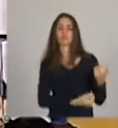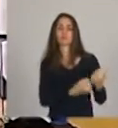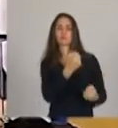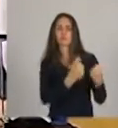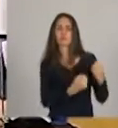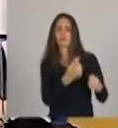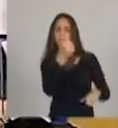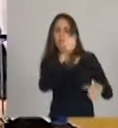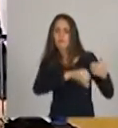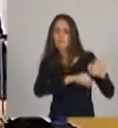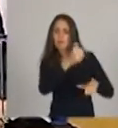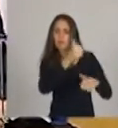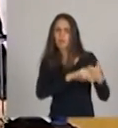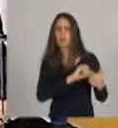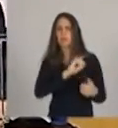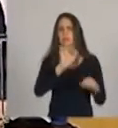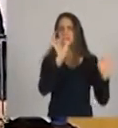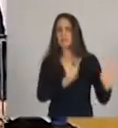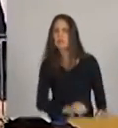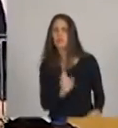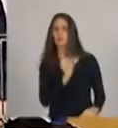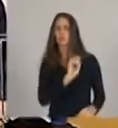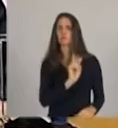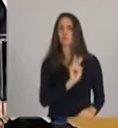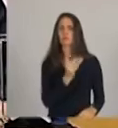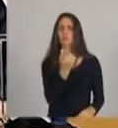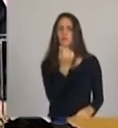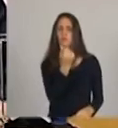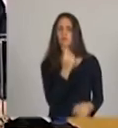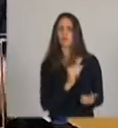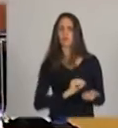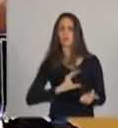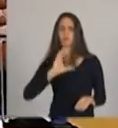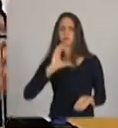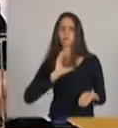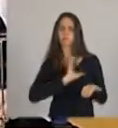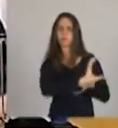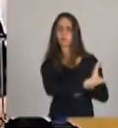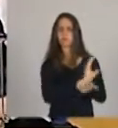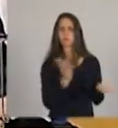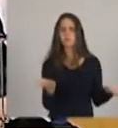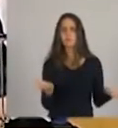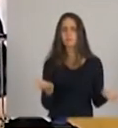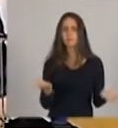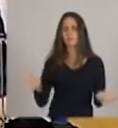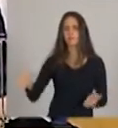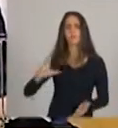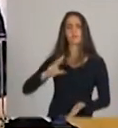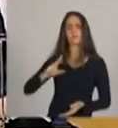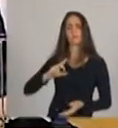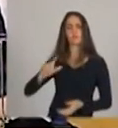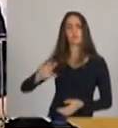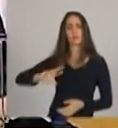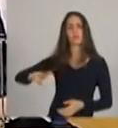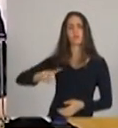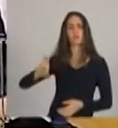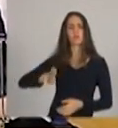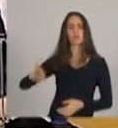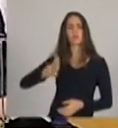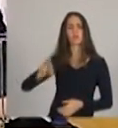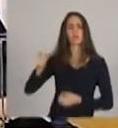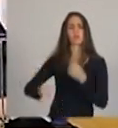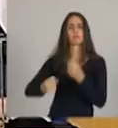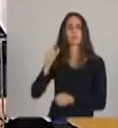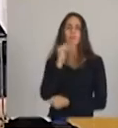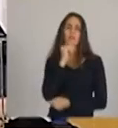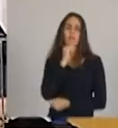com dinheiro público do povo não seja prudente. Se nem mesmo a iniciativa privada buscou esse caminho, é porque